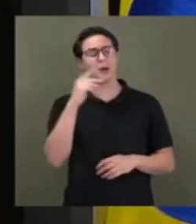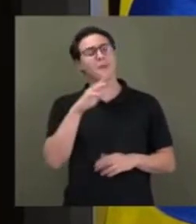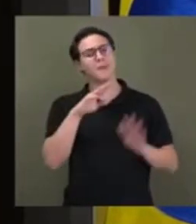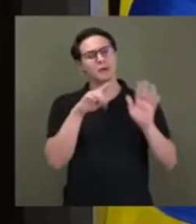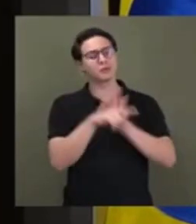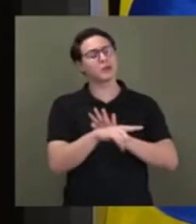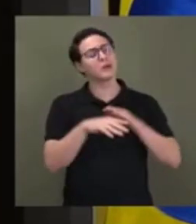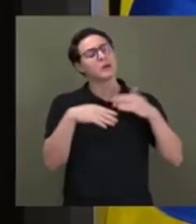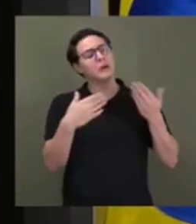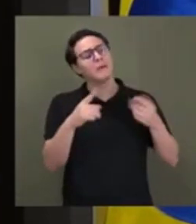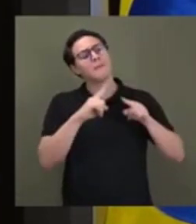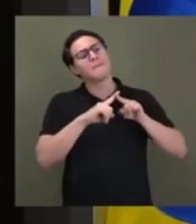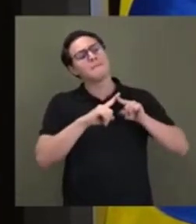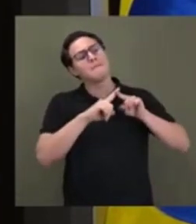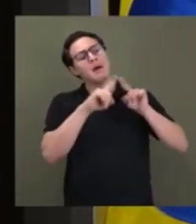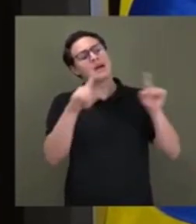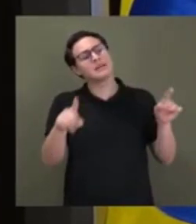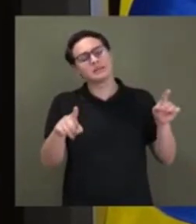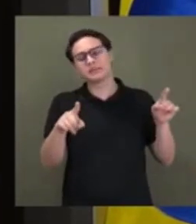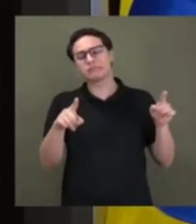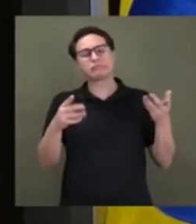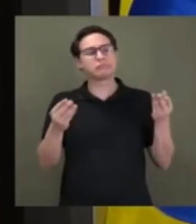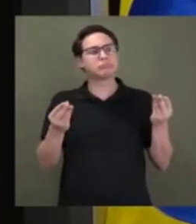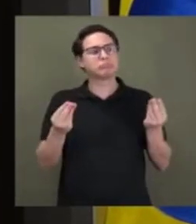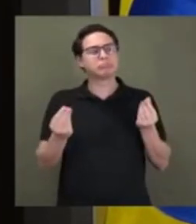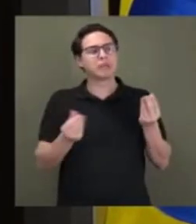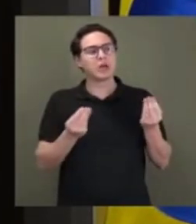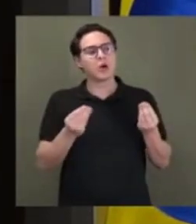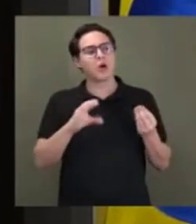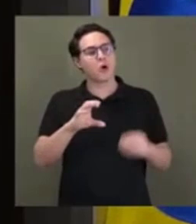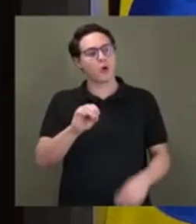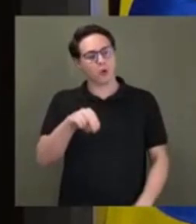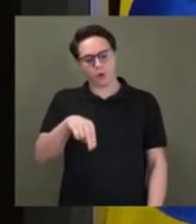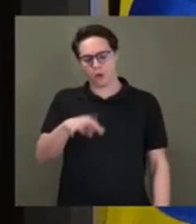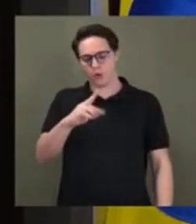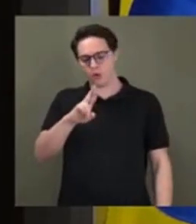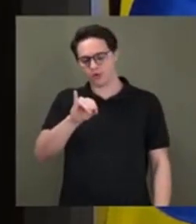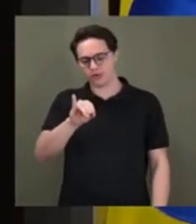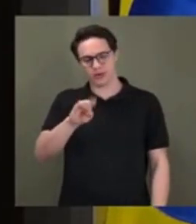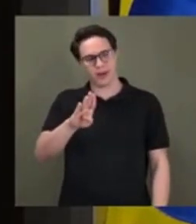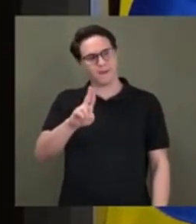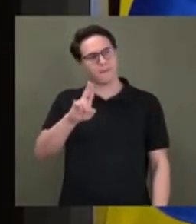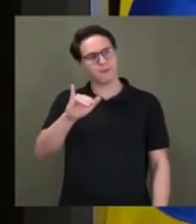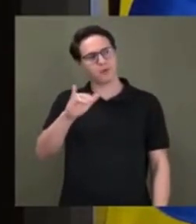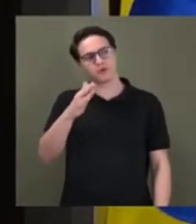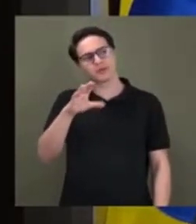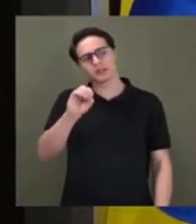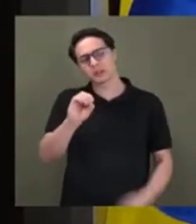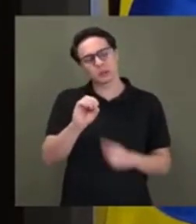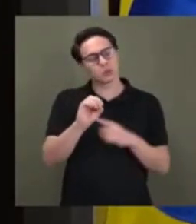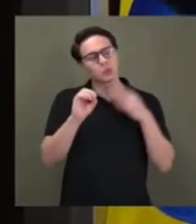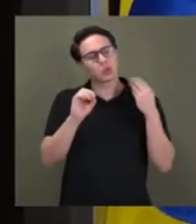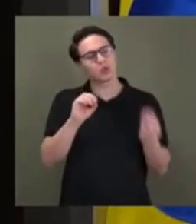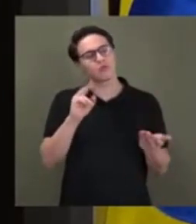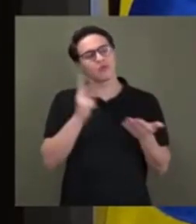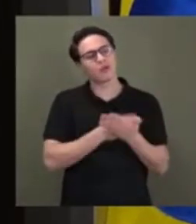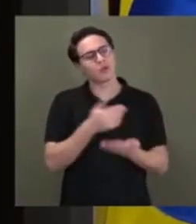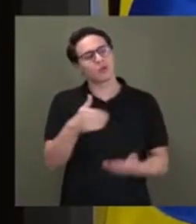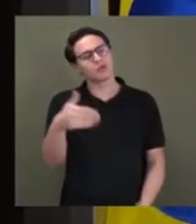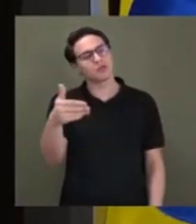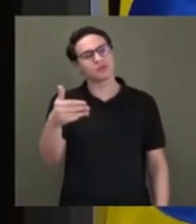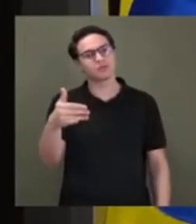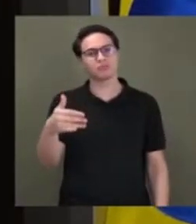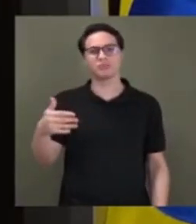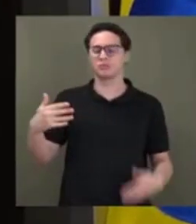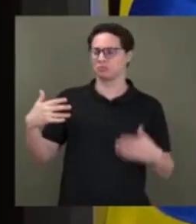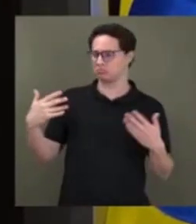essas três categorias, porque todos os demais que sofrem a sanção de demissão